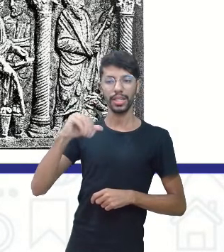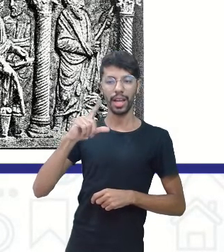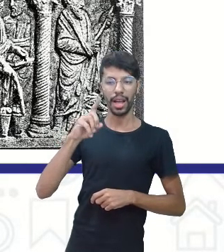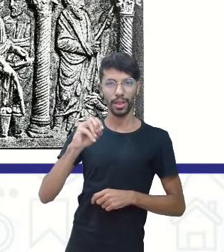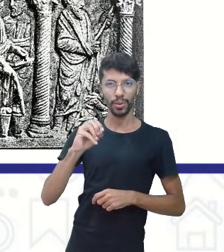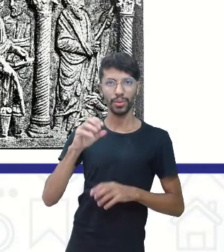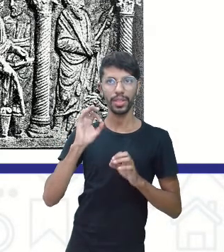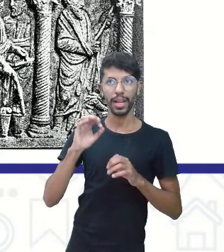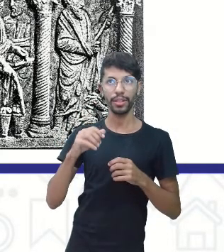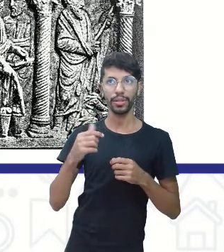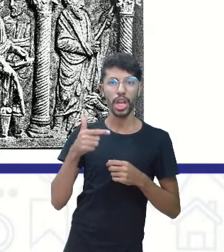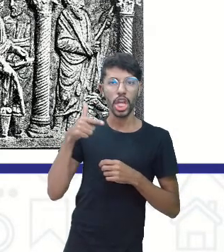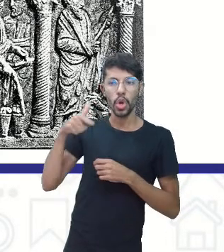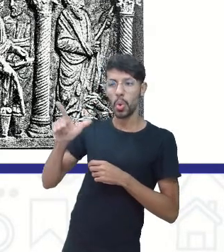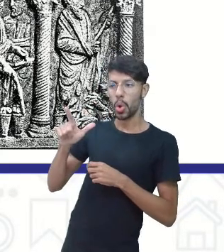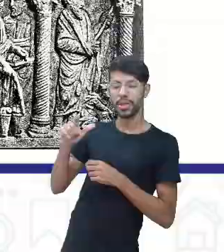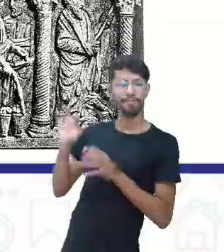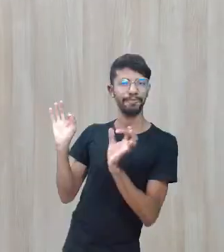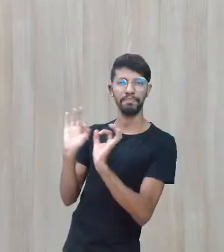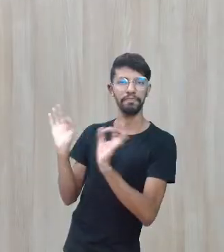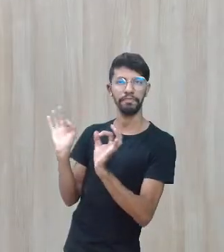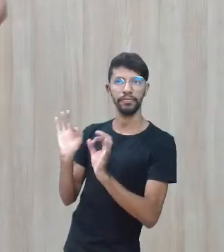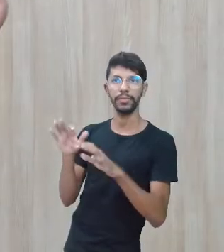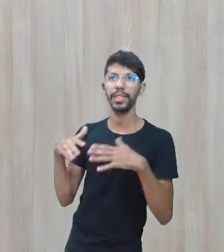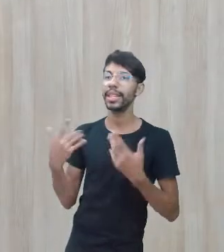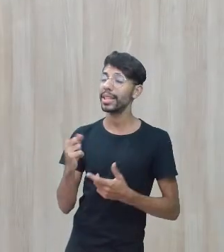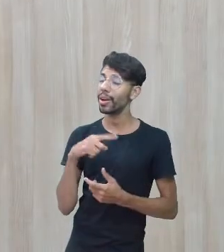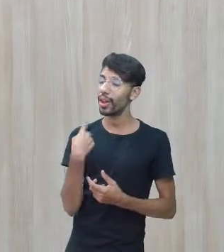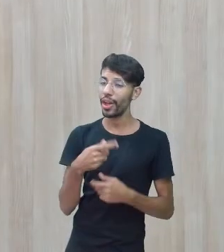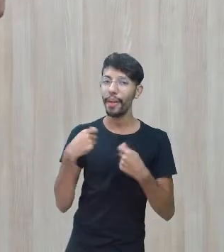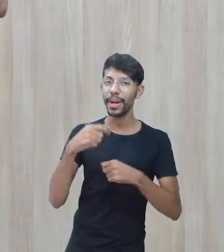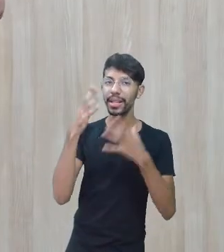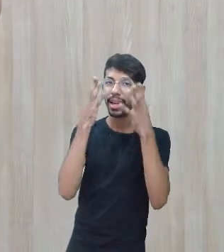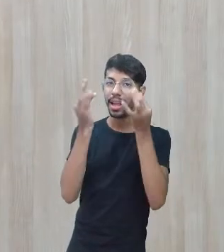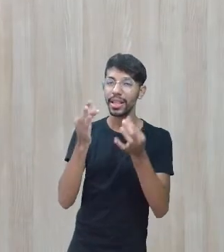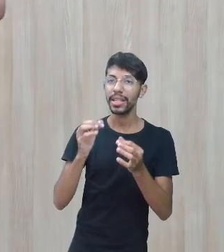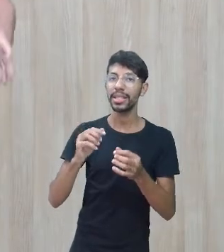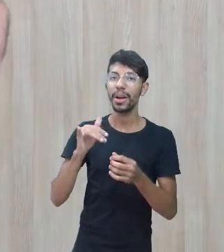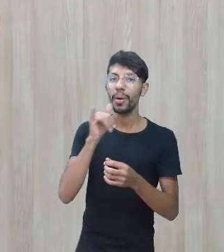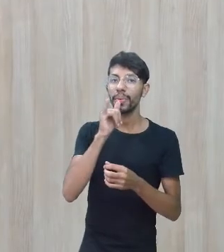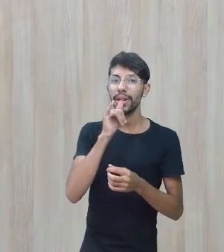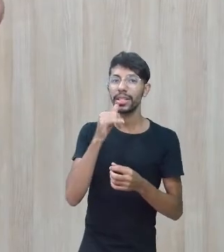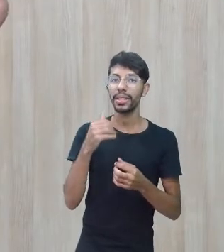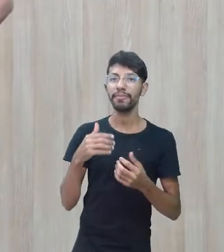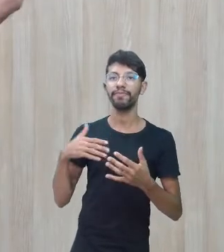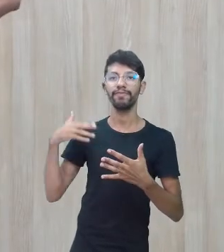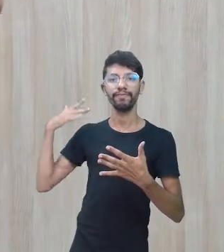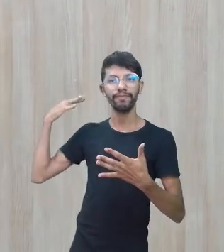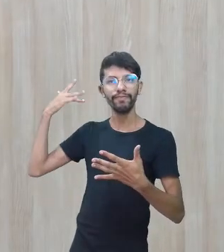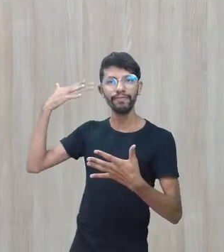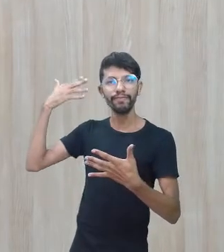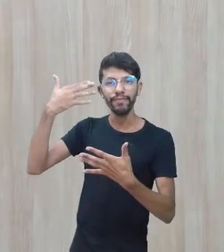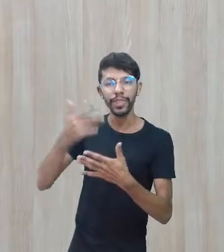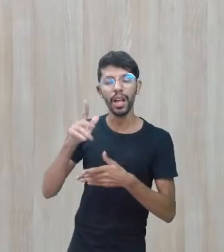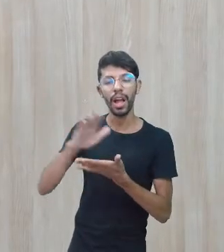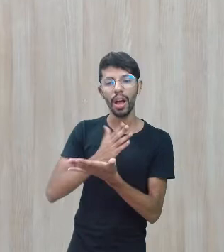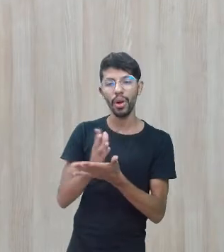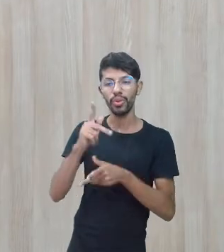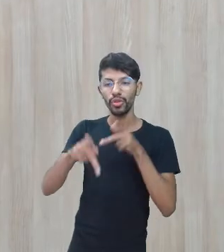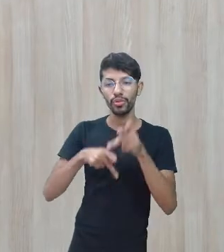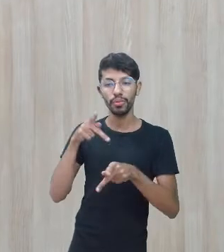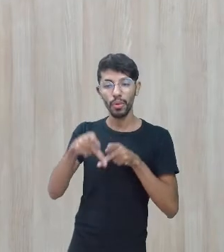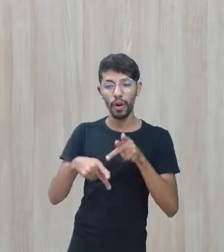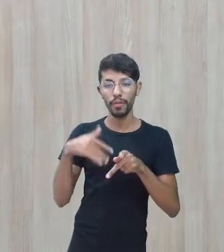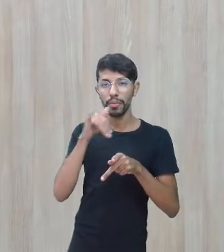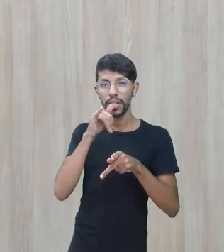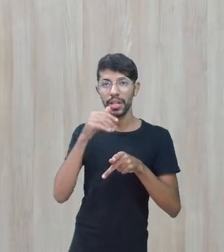muita atenção a essa frequência com que, ao longo da história, alguns povos se colocaram como superior aos